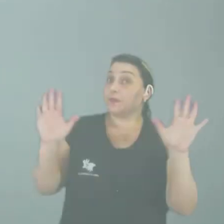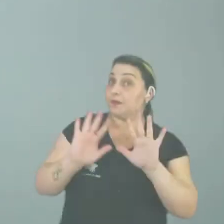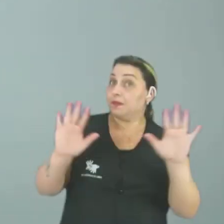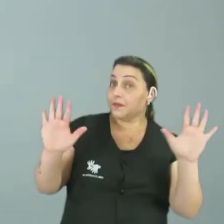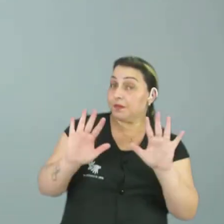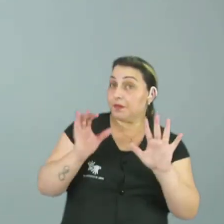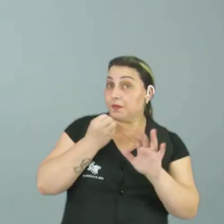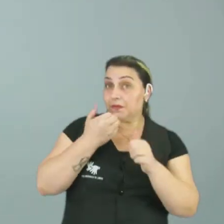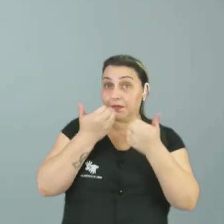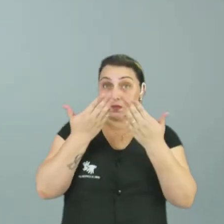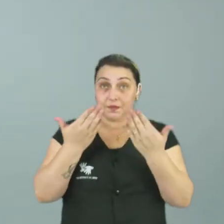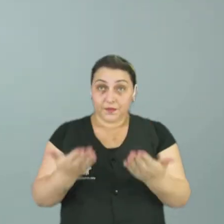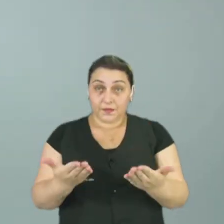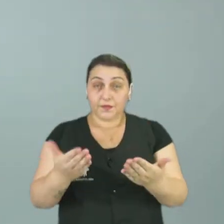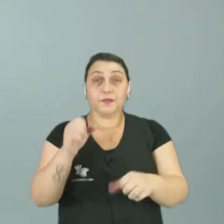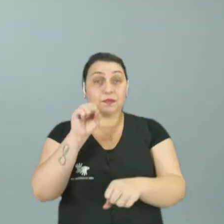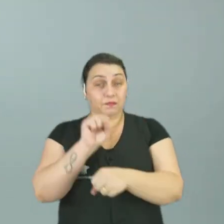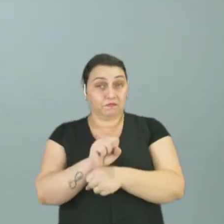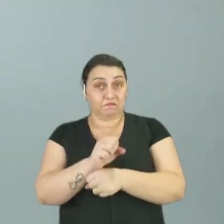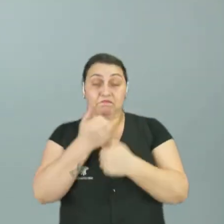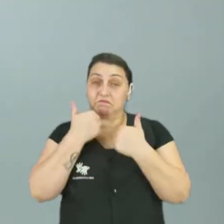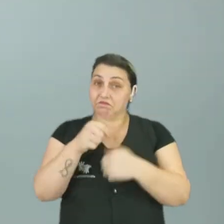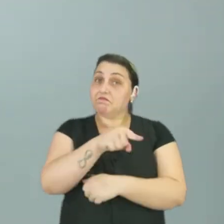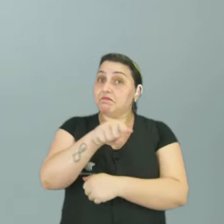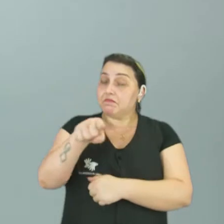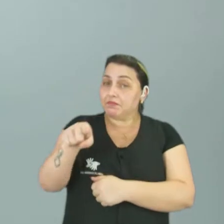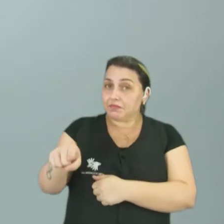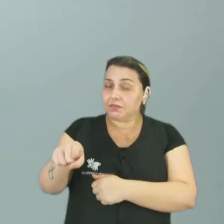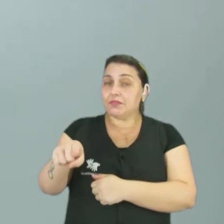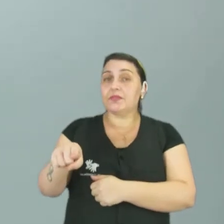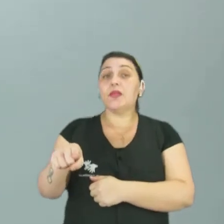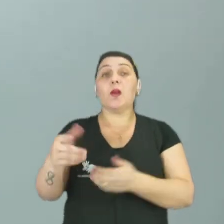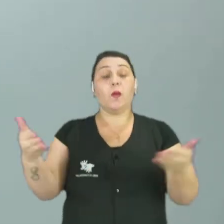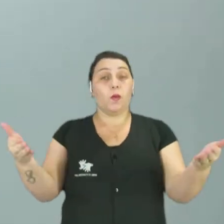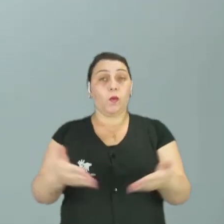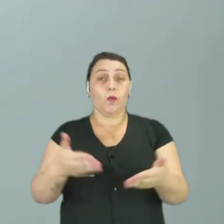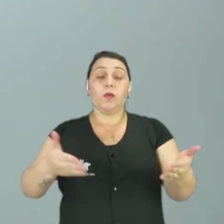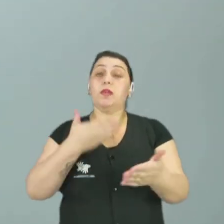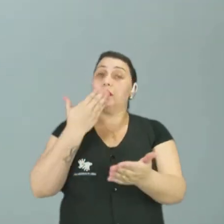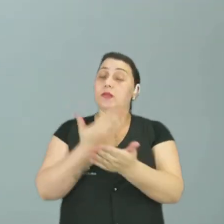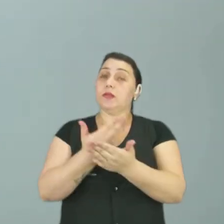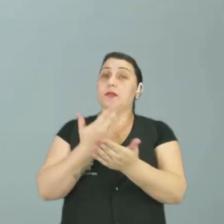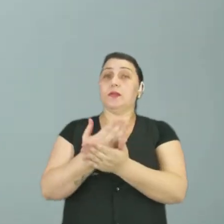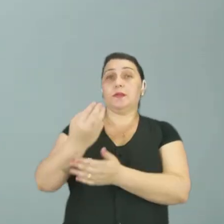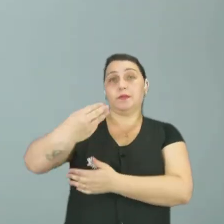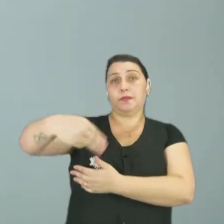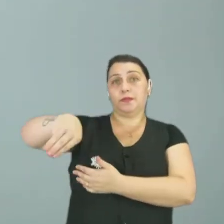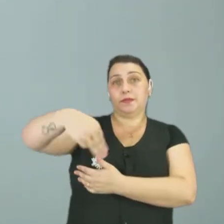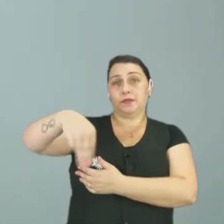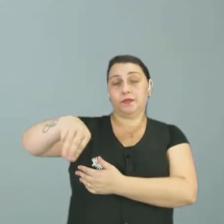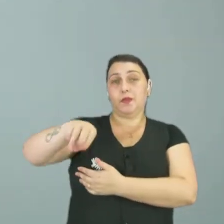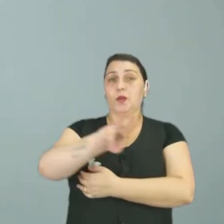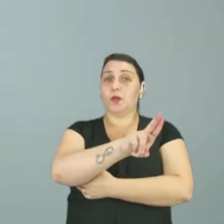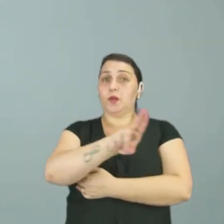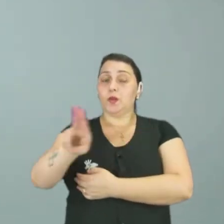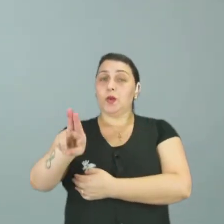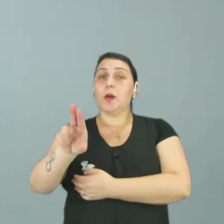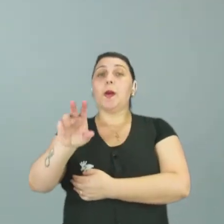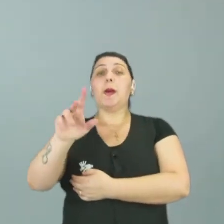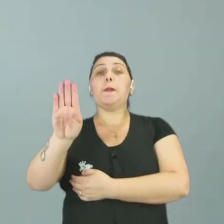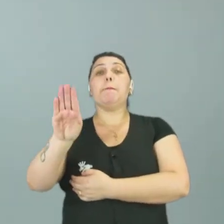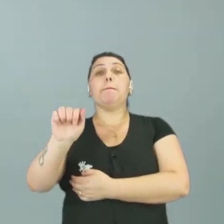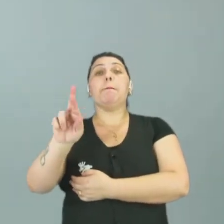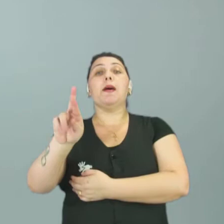o Olá pessoal tudo bem Eu espero que esteja tudo bem com vocês hoje nós vamos a mais uma aula de matemática meu nome é